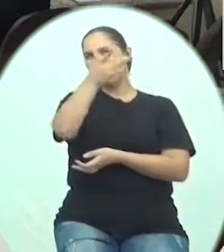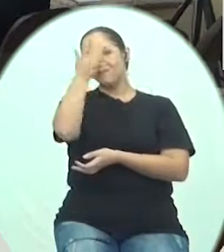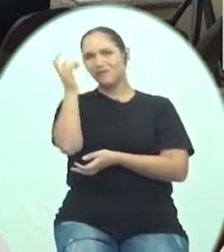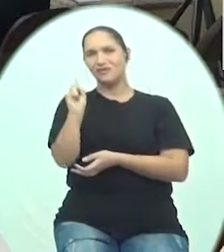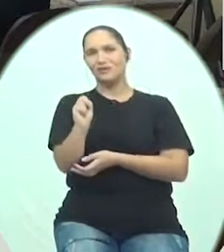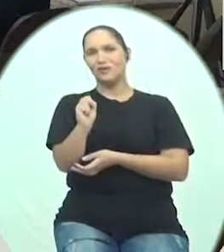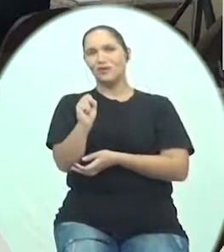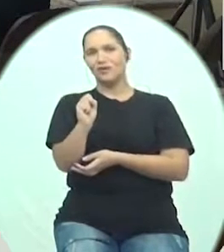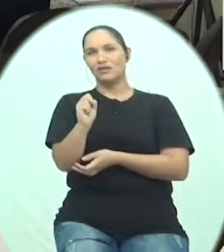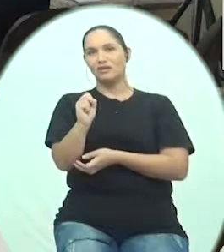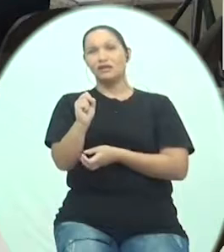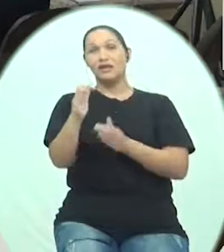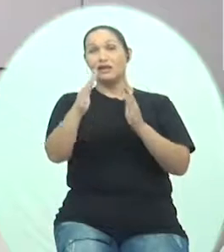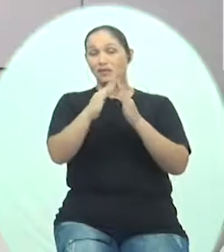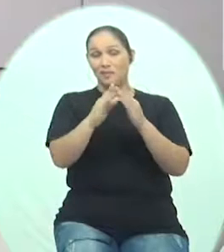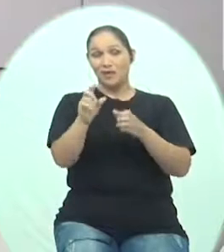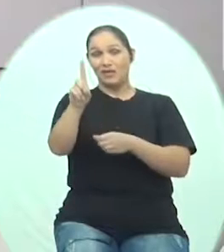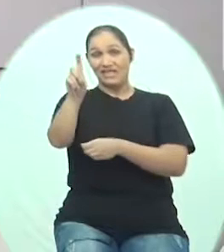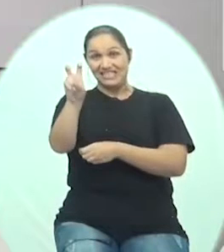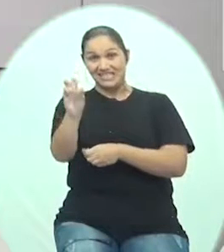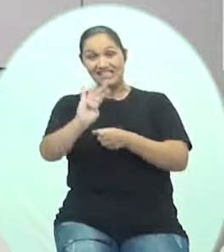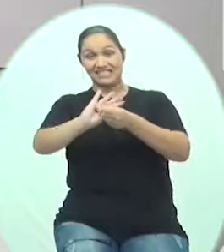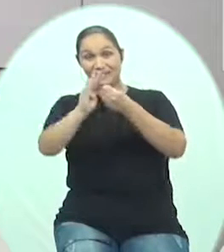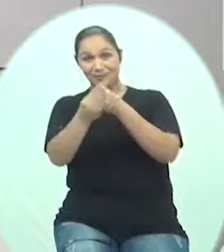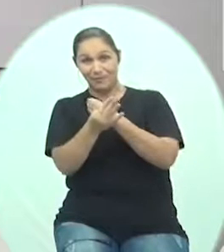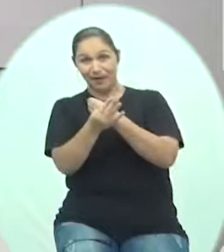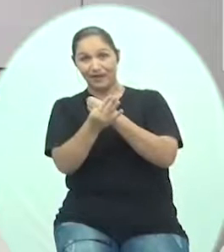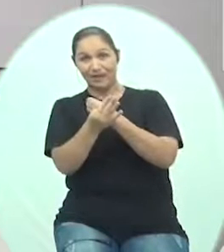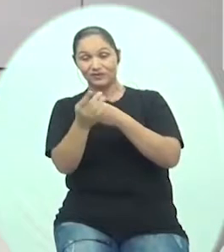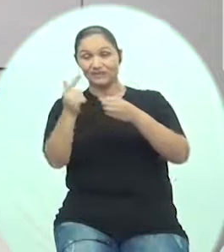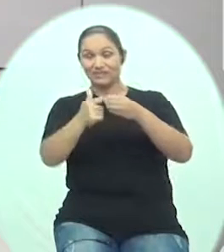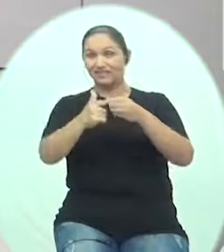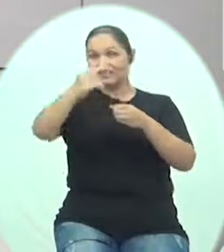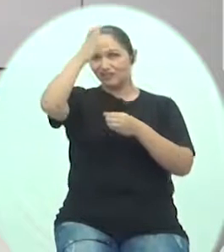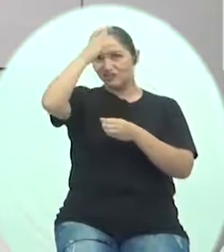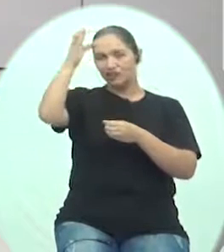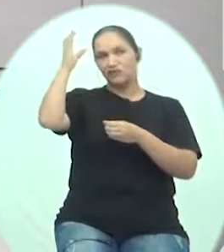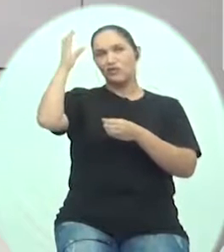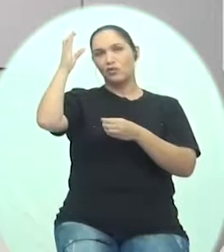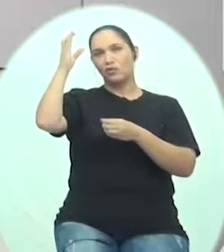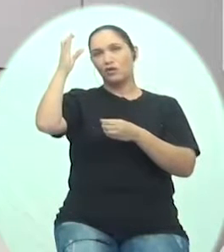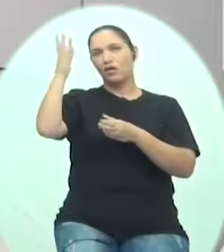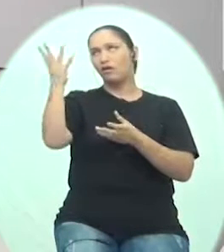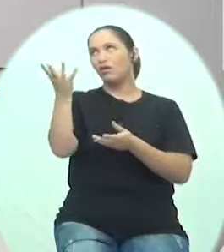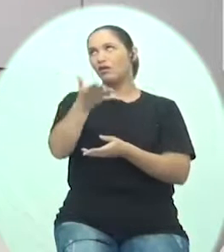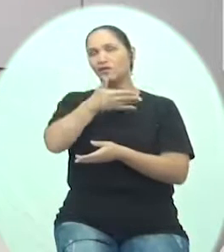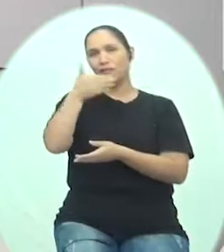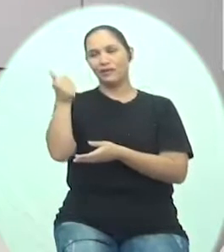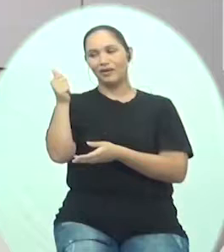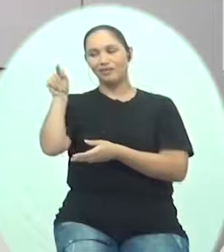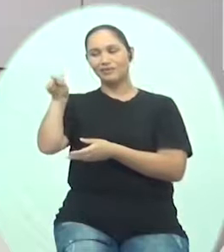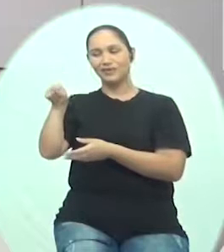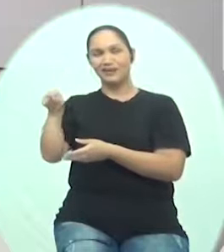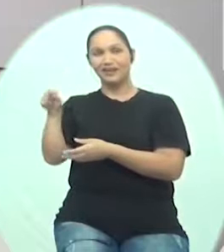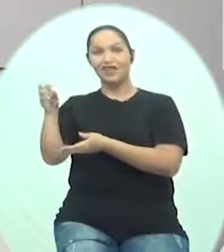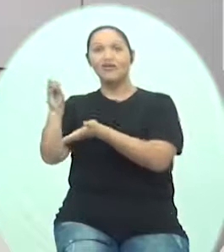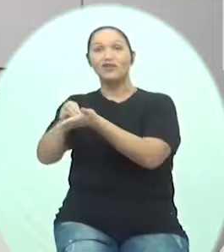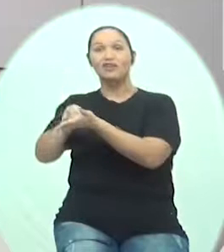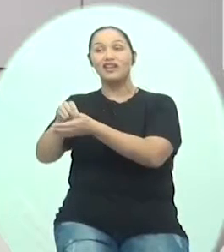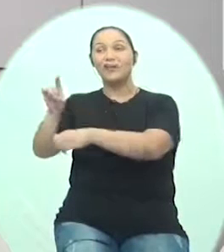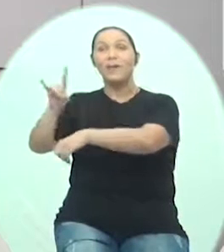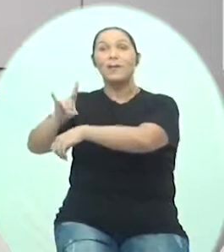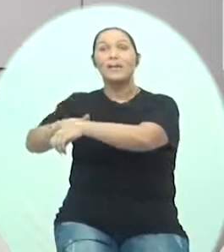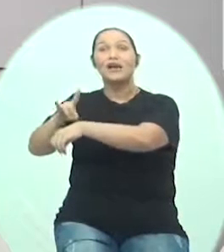bairros que vocês sabem muito bem ali sequer tinha banheiro para as mulheres poder usar